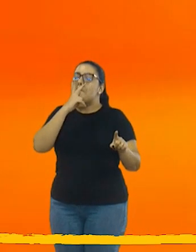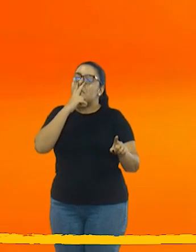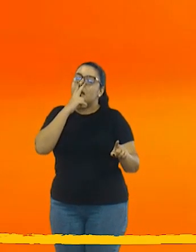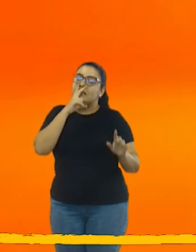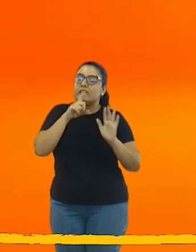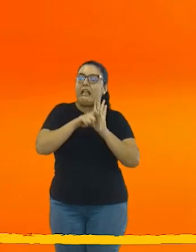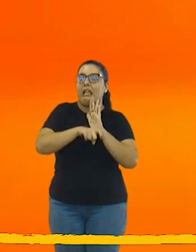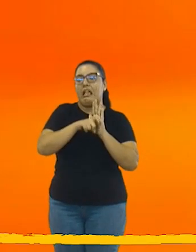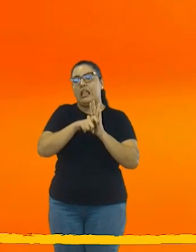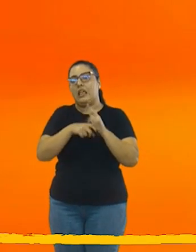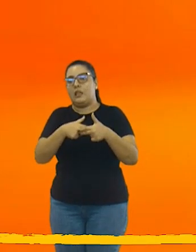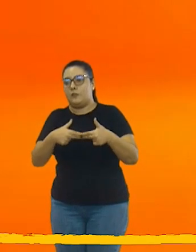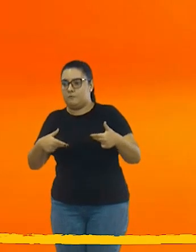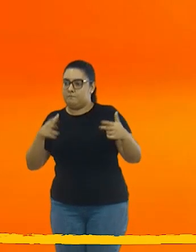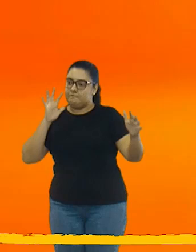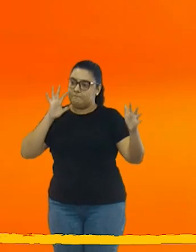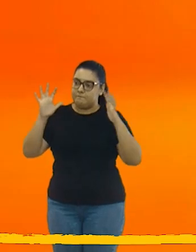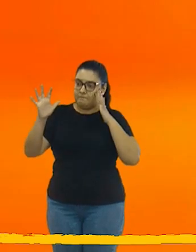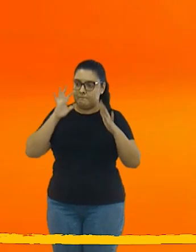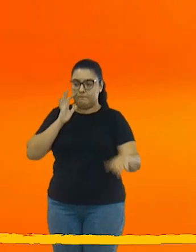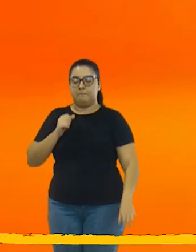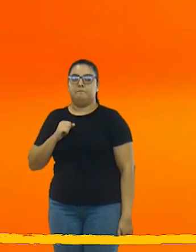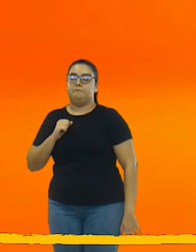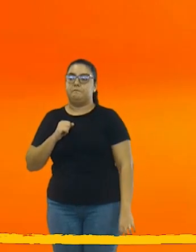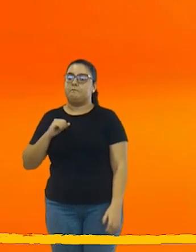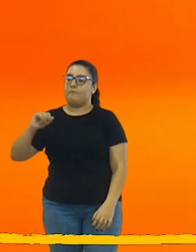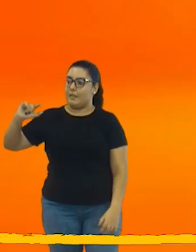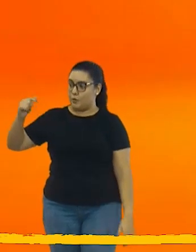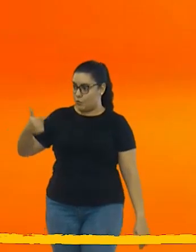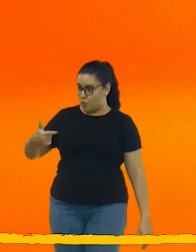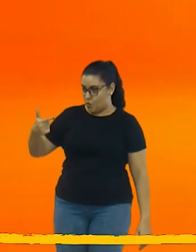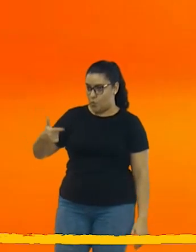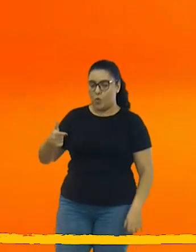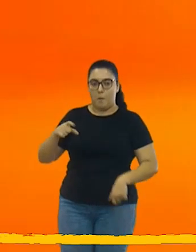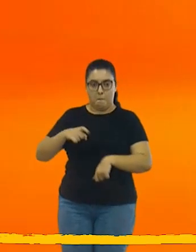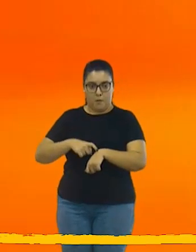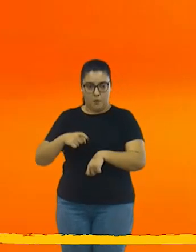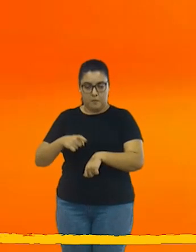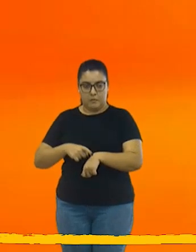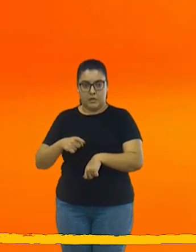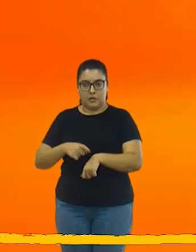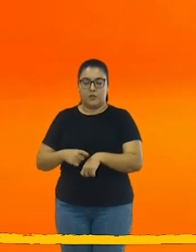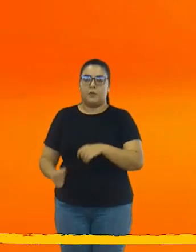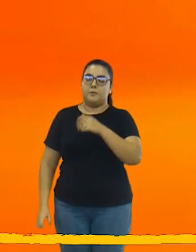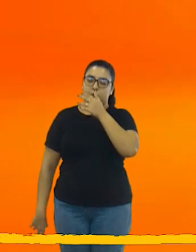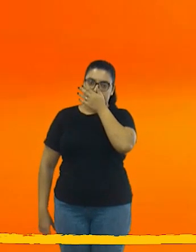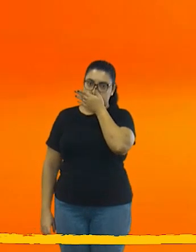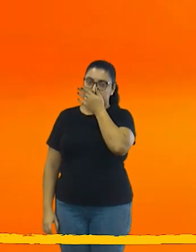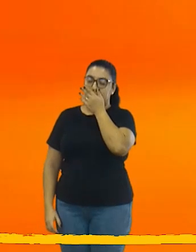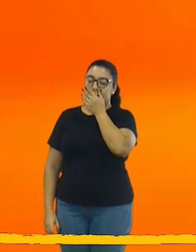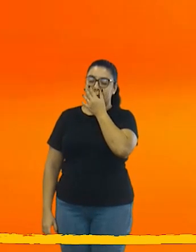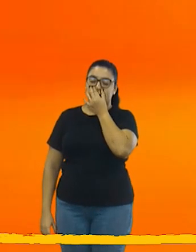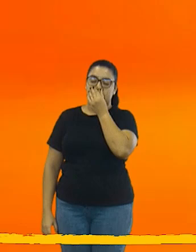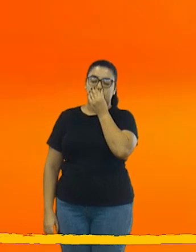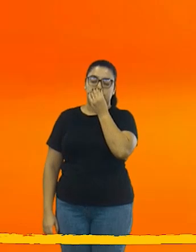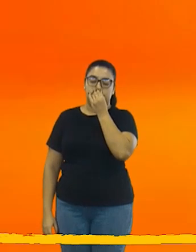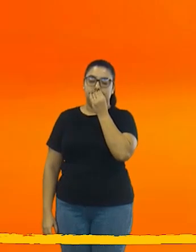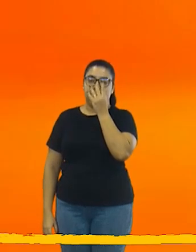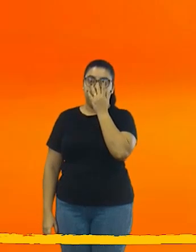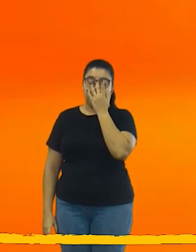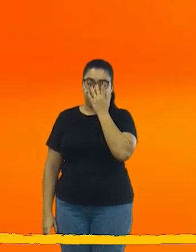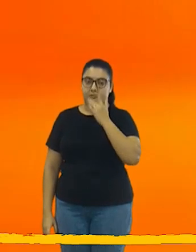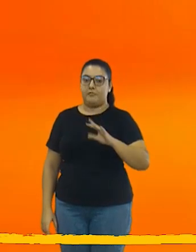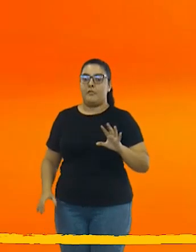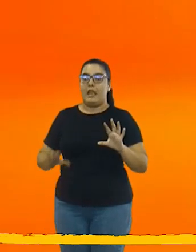idealização. O segundo momento, vou pedir que você tome nota, é o regionalismo